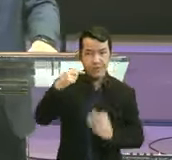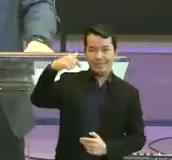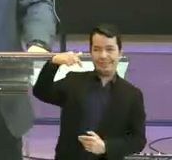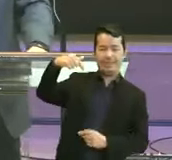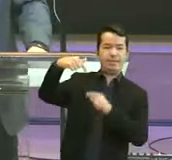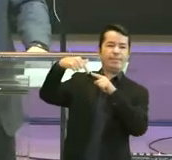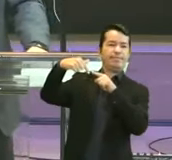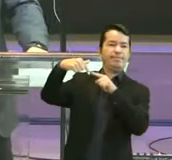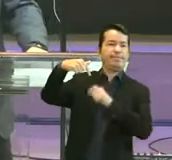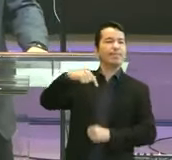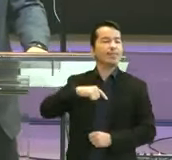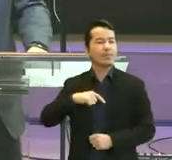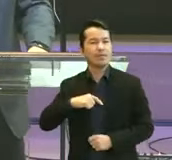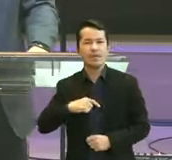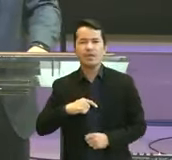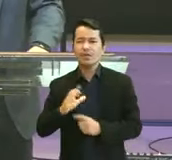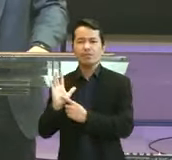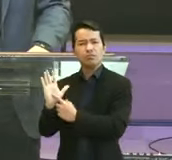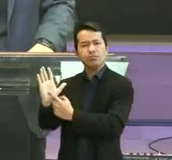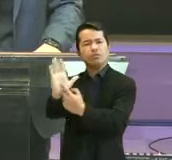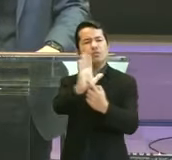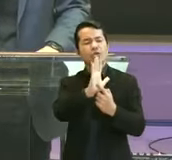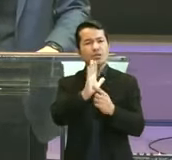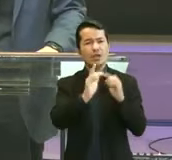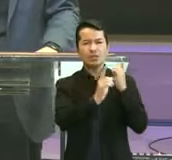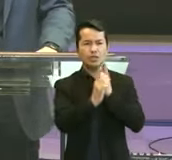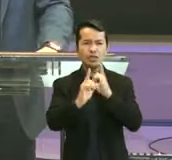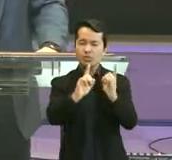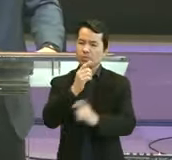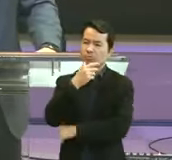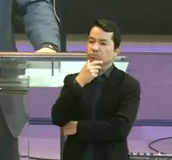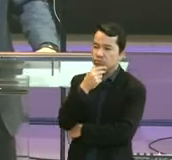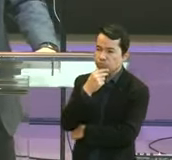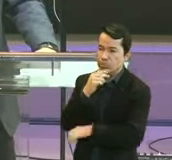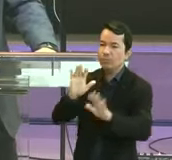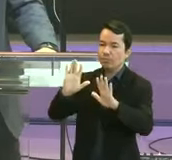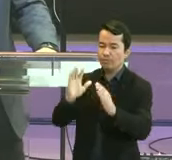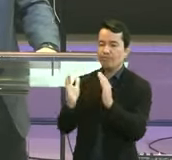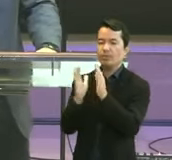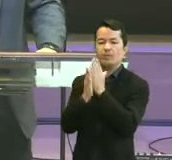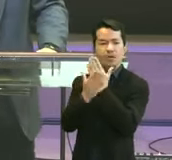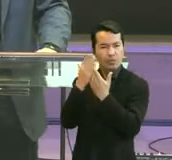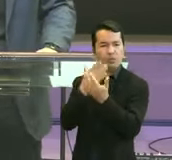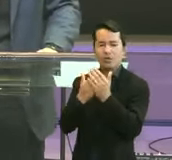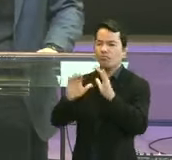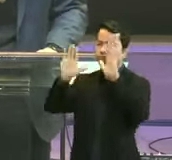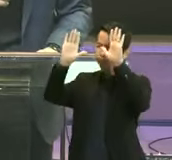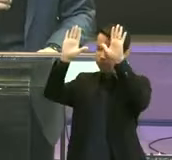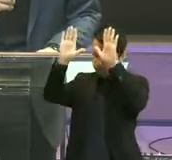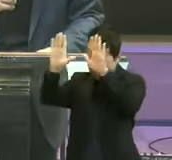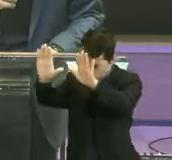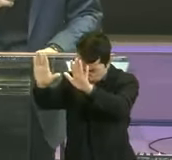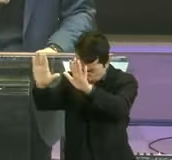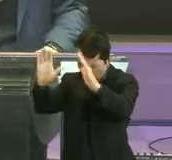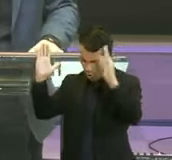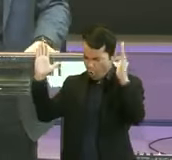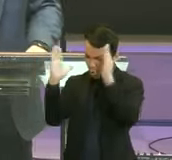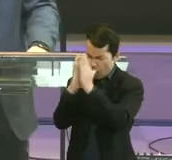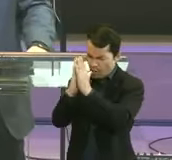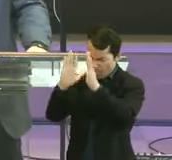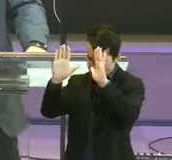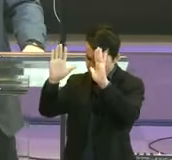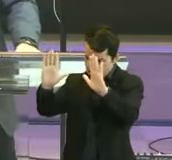Antioquia. Apresentaram esses homens aos apóstolos, os quais oraram e lhe impuseram as mãos. Assim a palavra de Deus